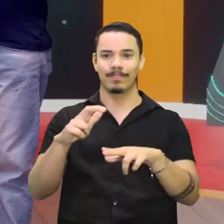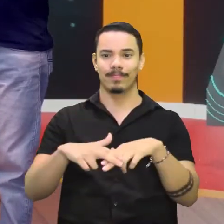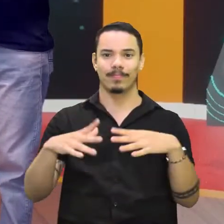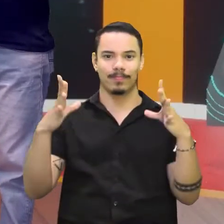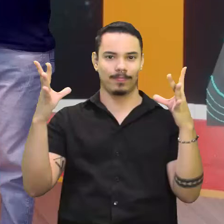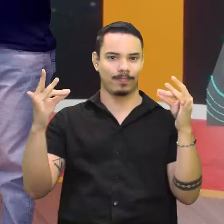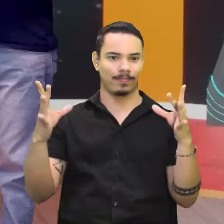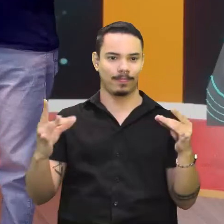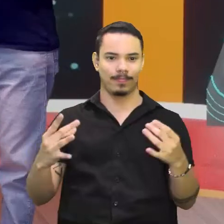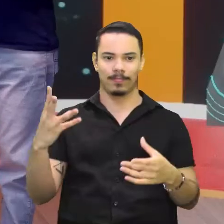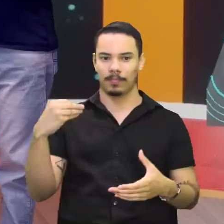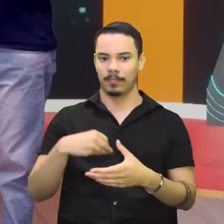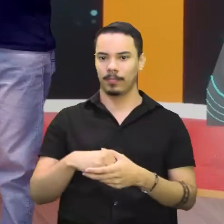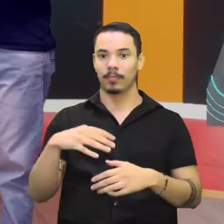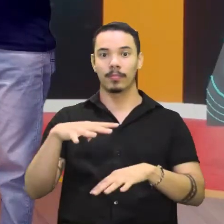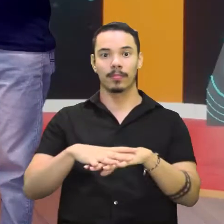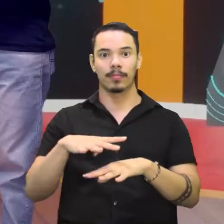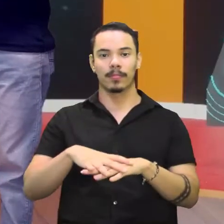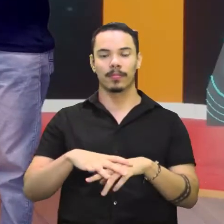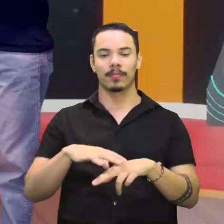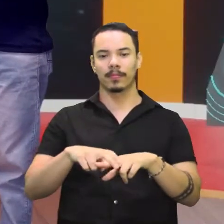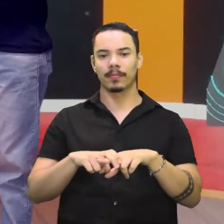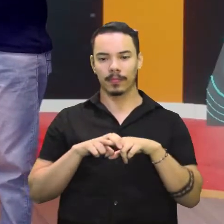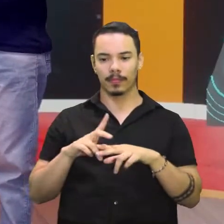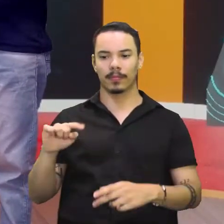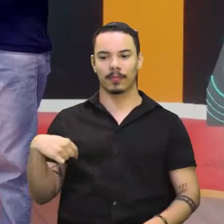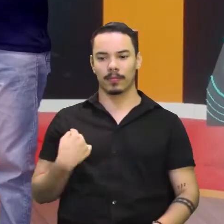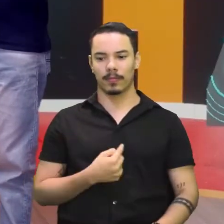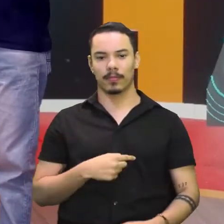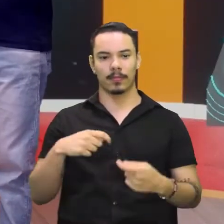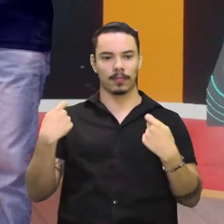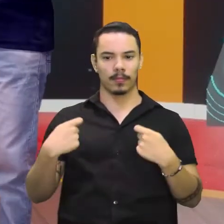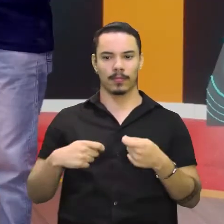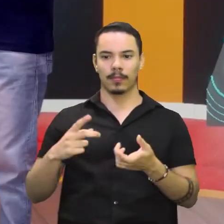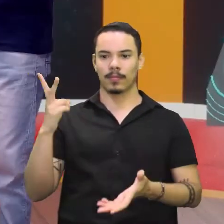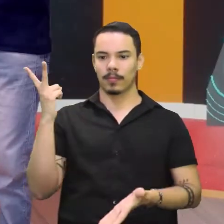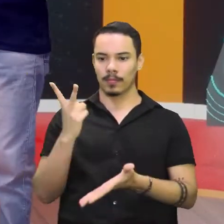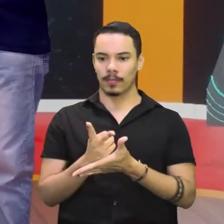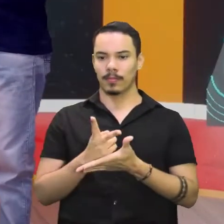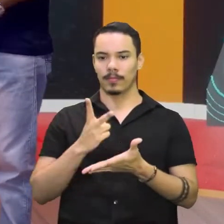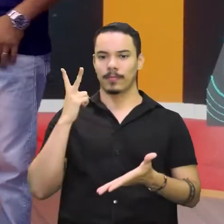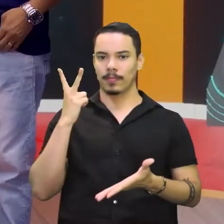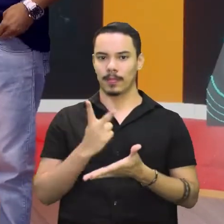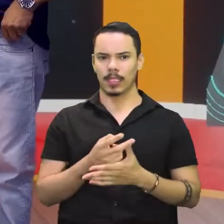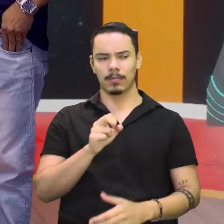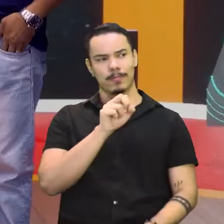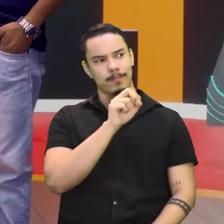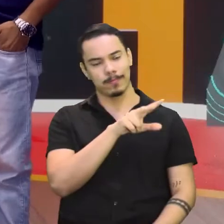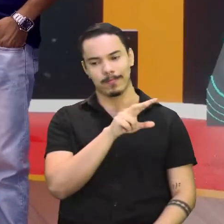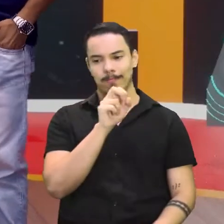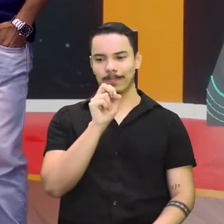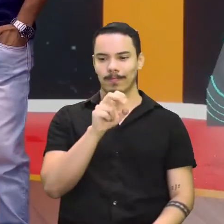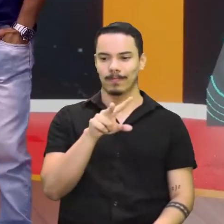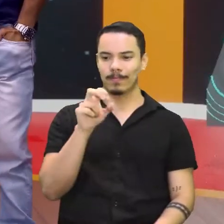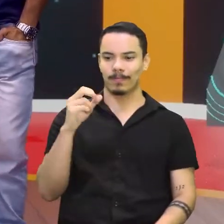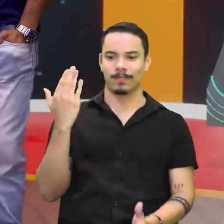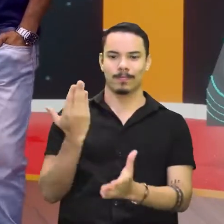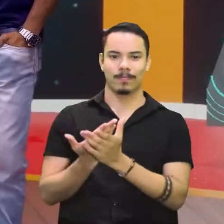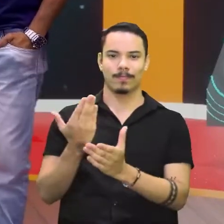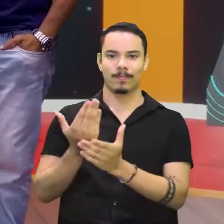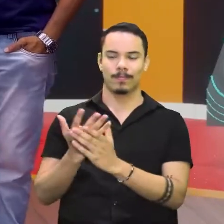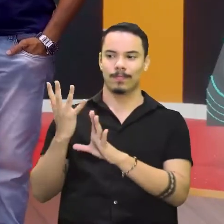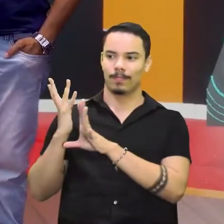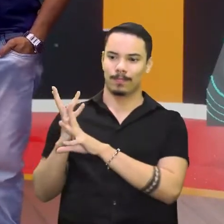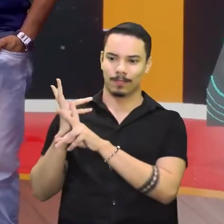matemática. Por isso que nós precisamos estar sempre ali olhando e revisando. Pois é. E quando a